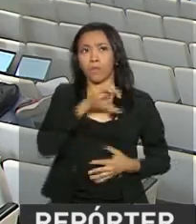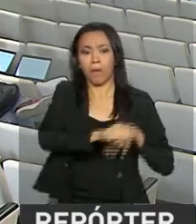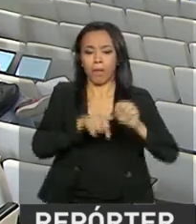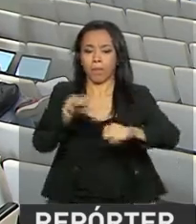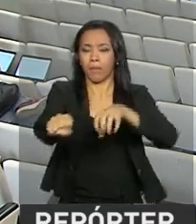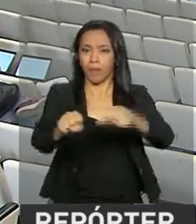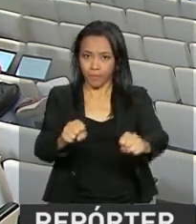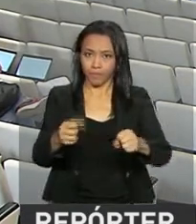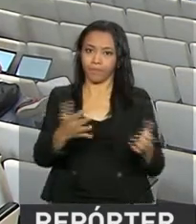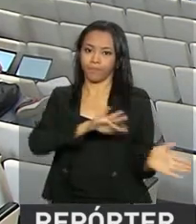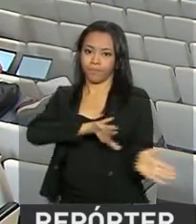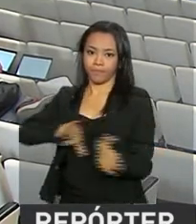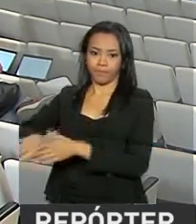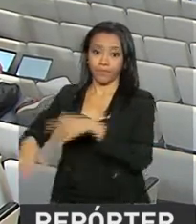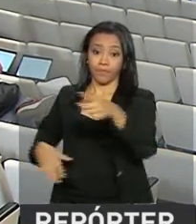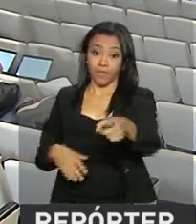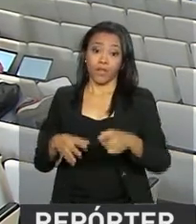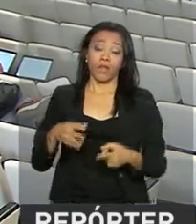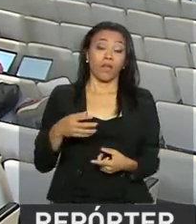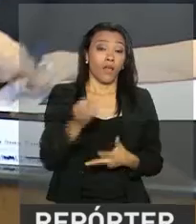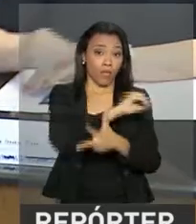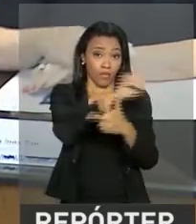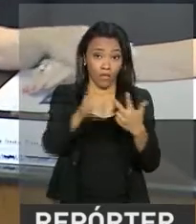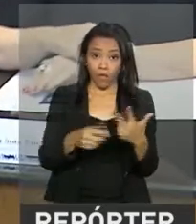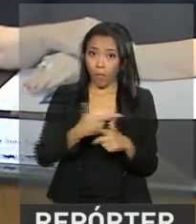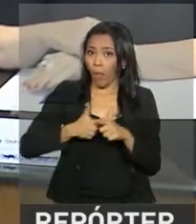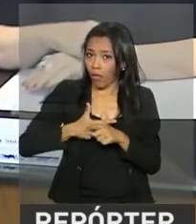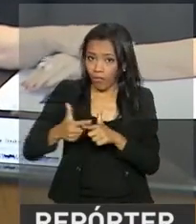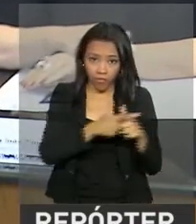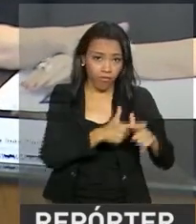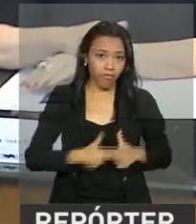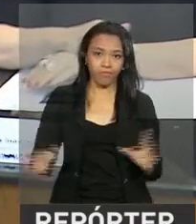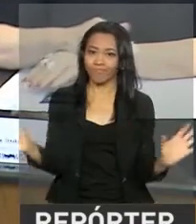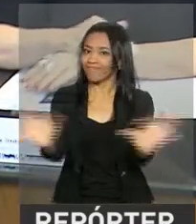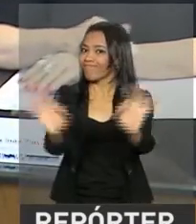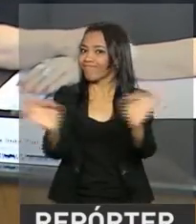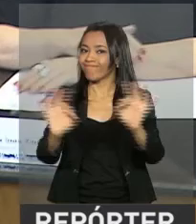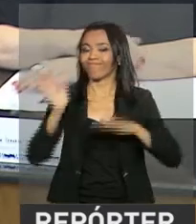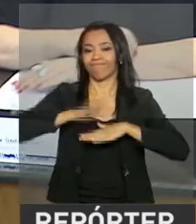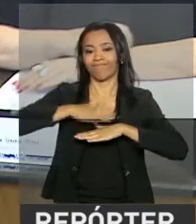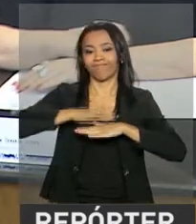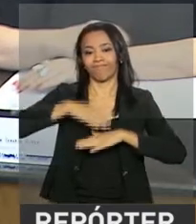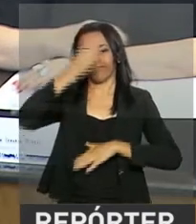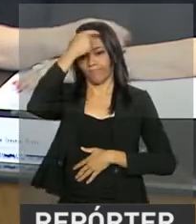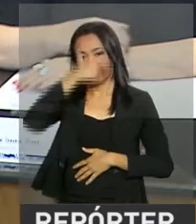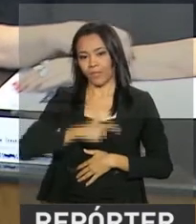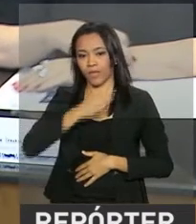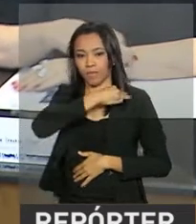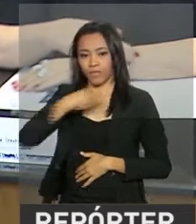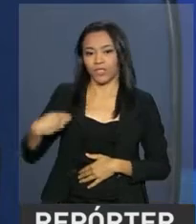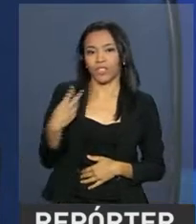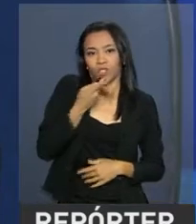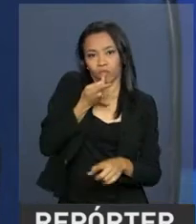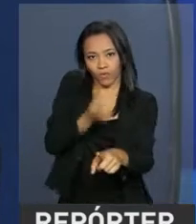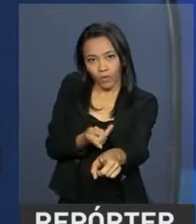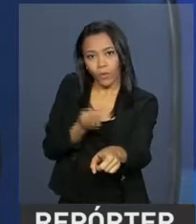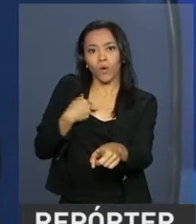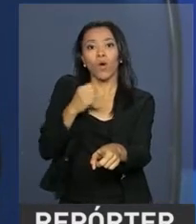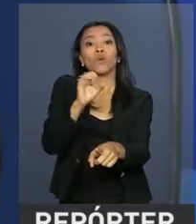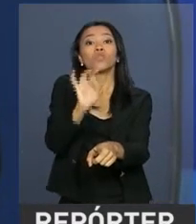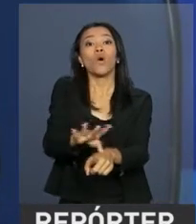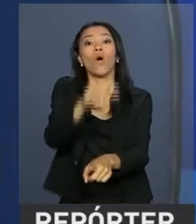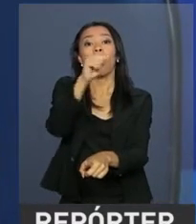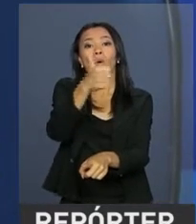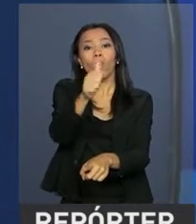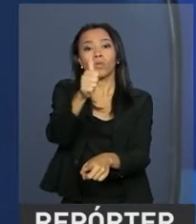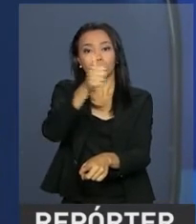um enem sem problemas de acordo com o ministro da educação mendonça filho nos dois dias de prova apenas 11 alunos